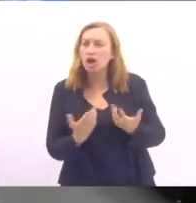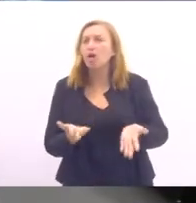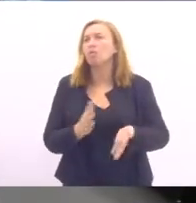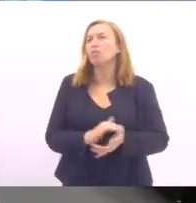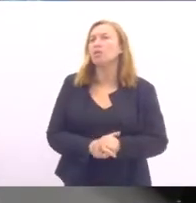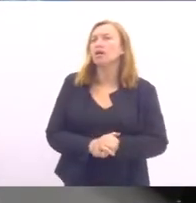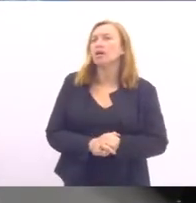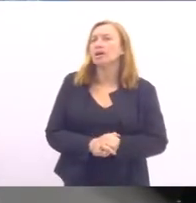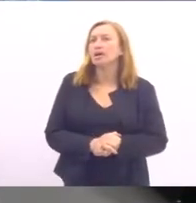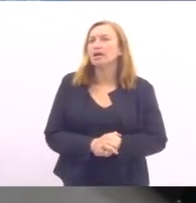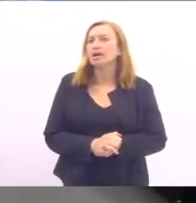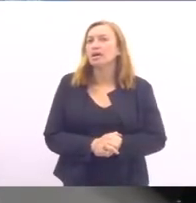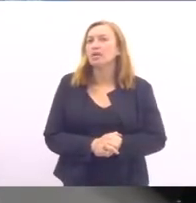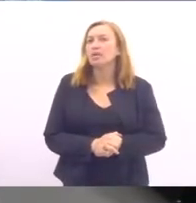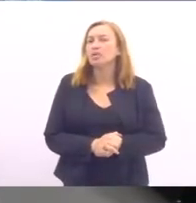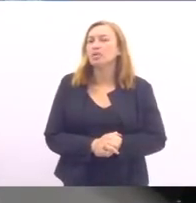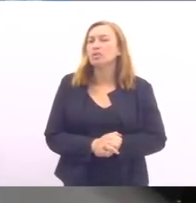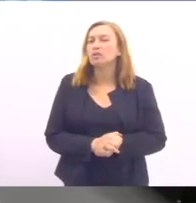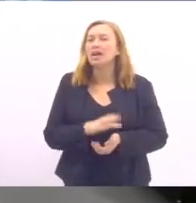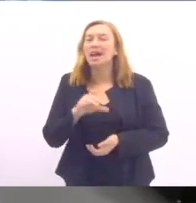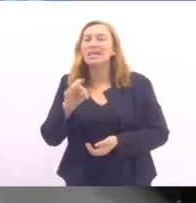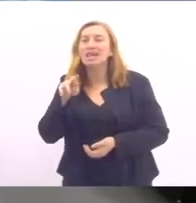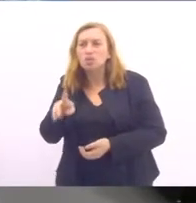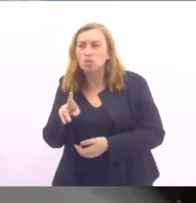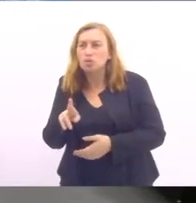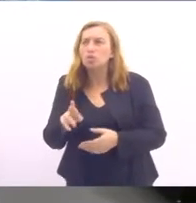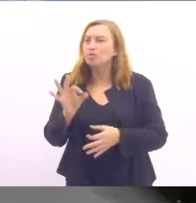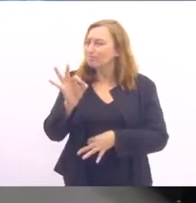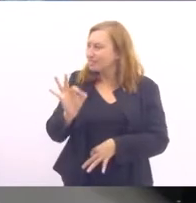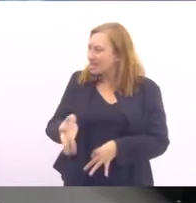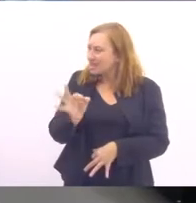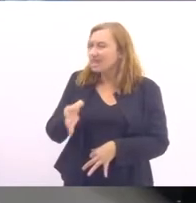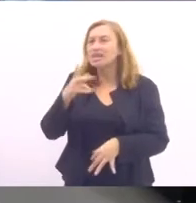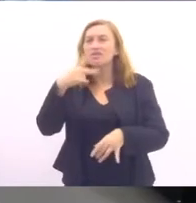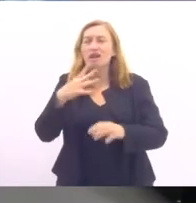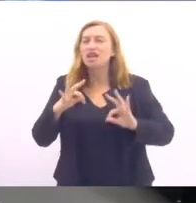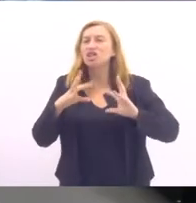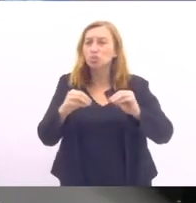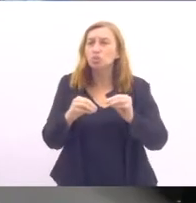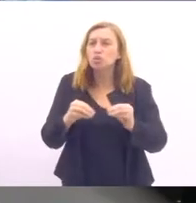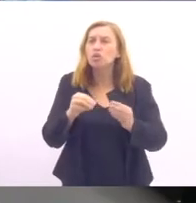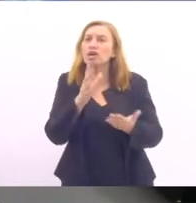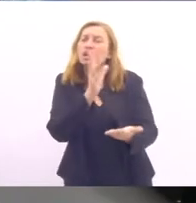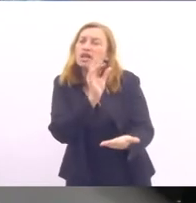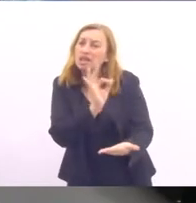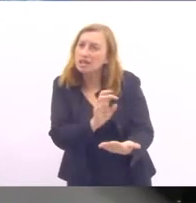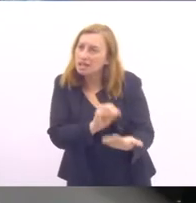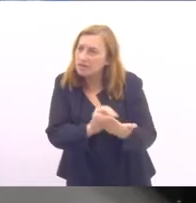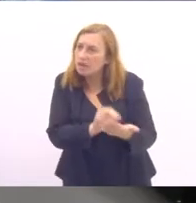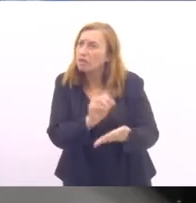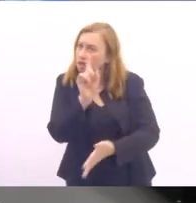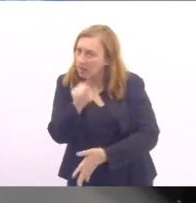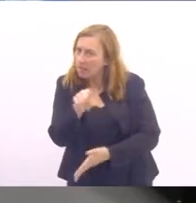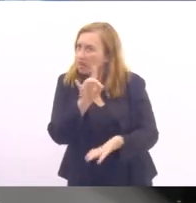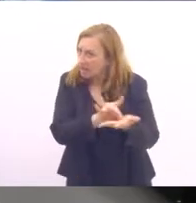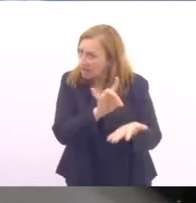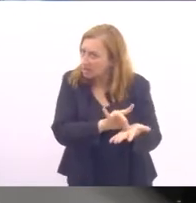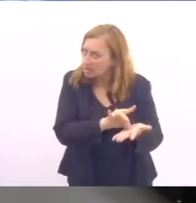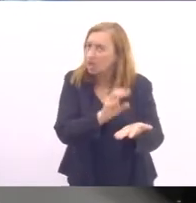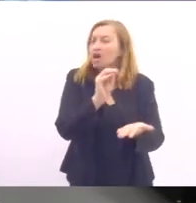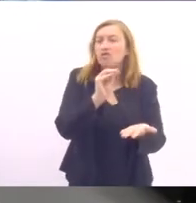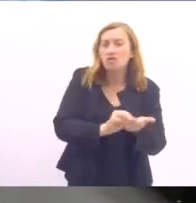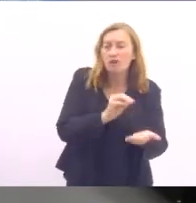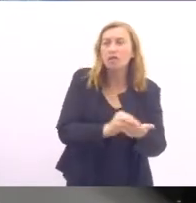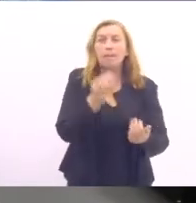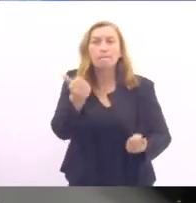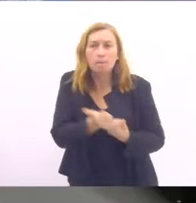né, os catadores, com toda a razão, falam de tudo que falta, não é verdade? Falta